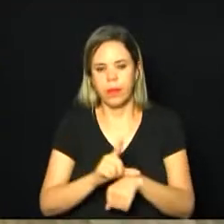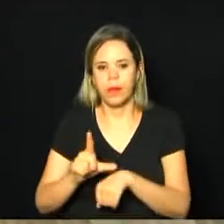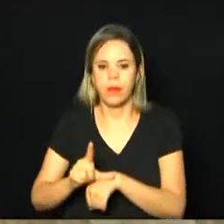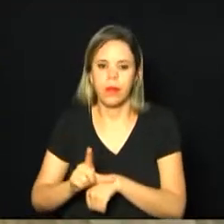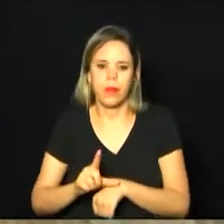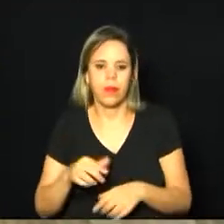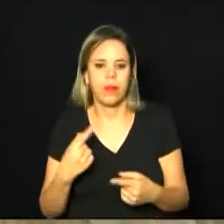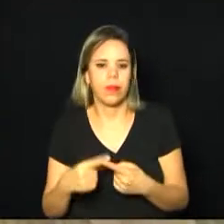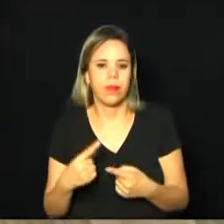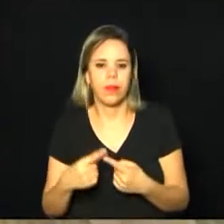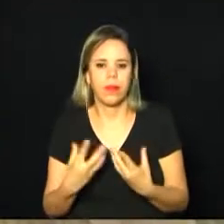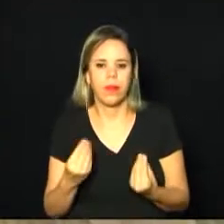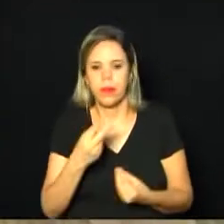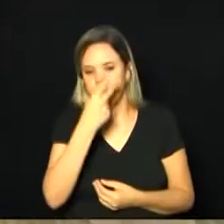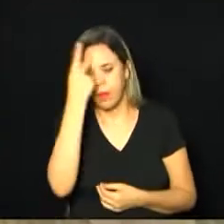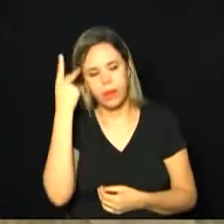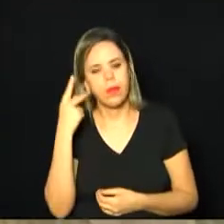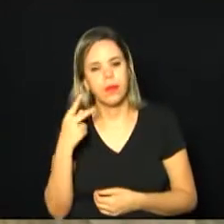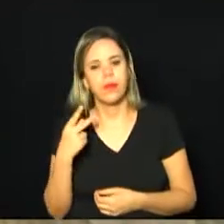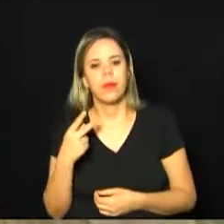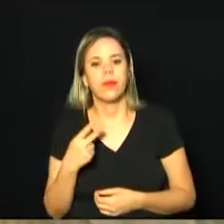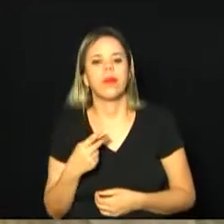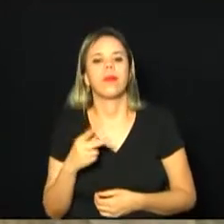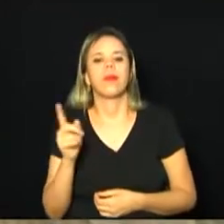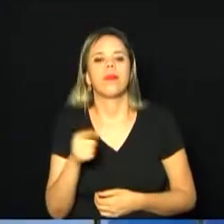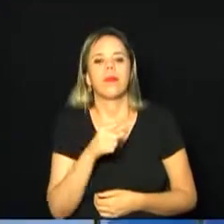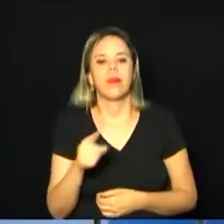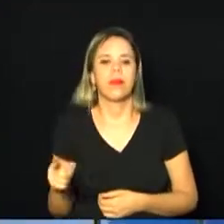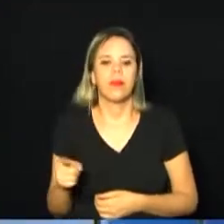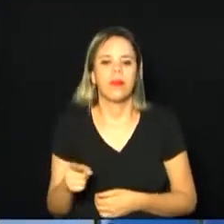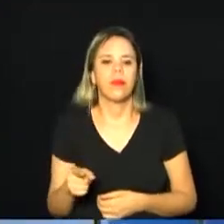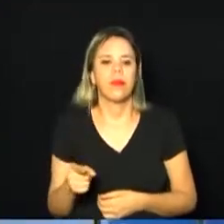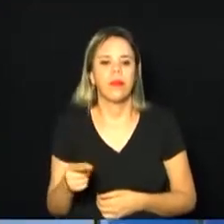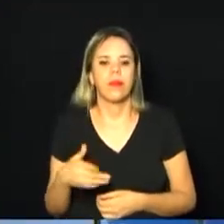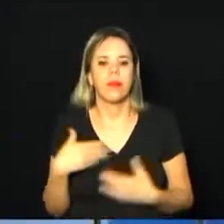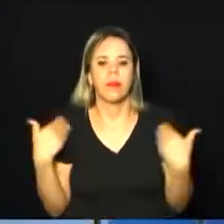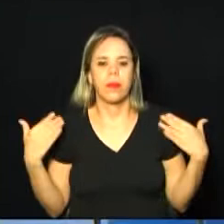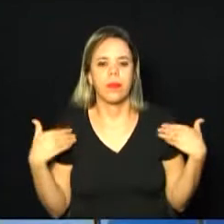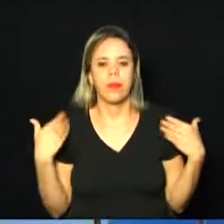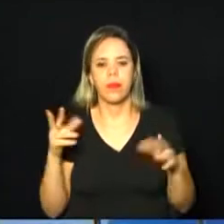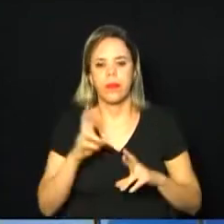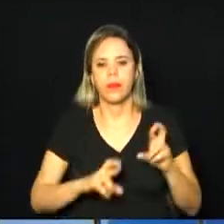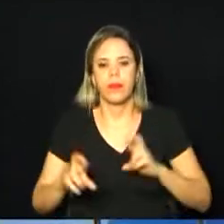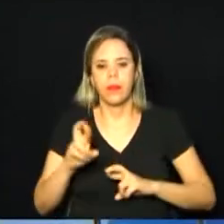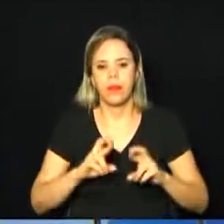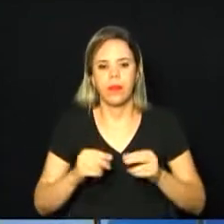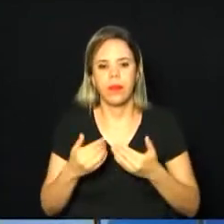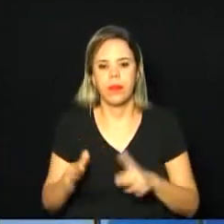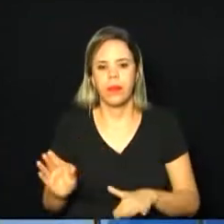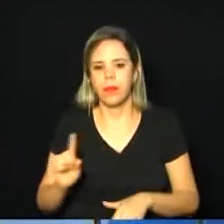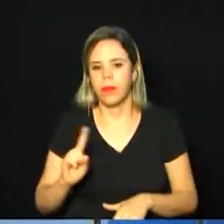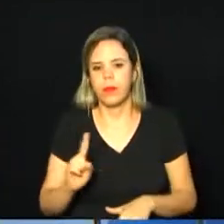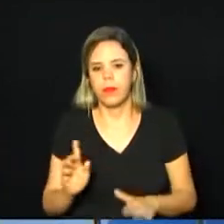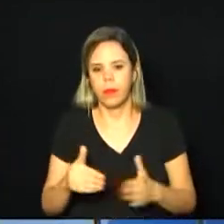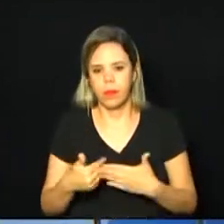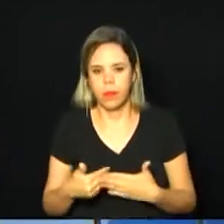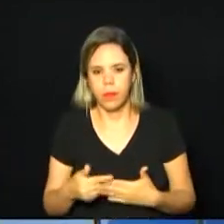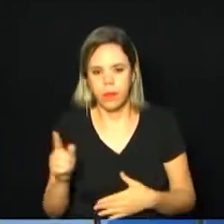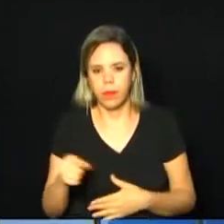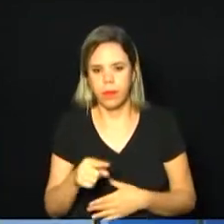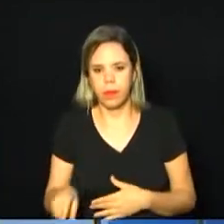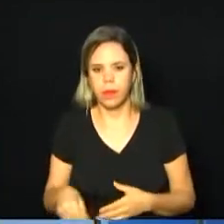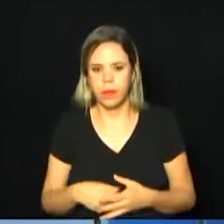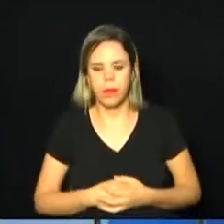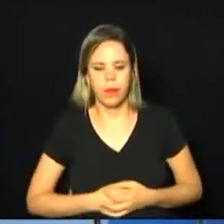até porque muita gente vai emendar o feriado então é importante você conferir o que abre e o que fecha neste